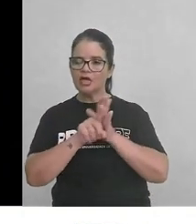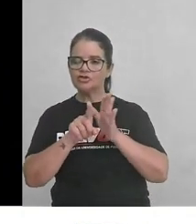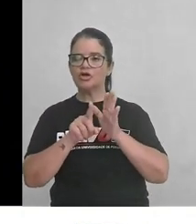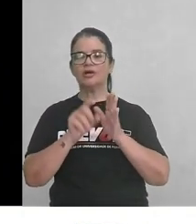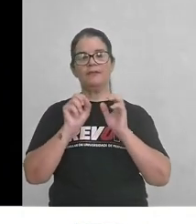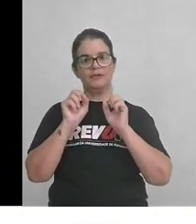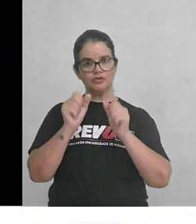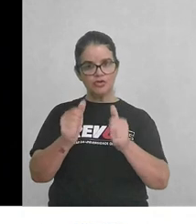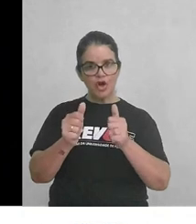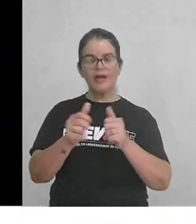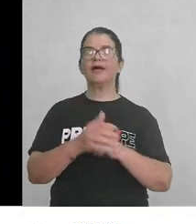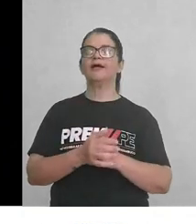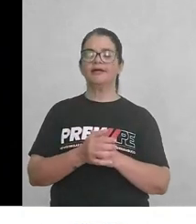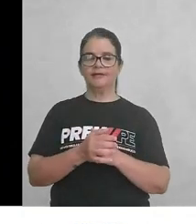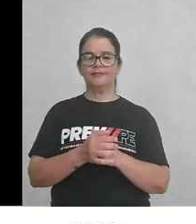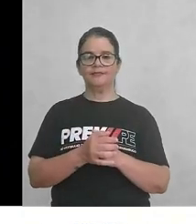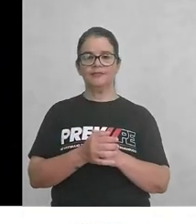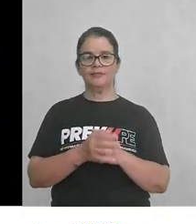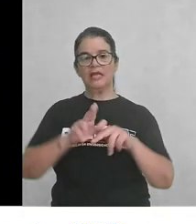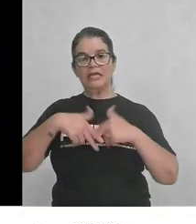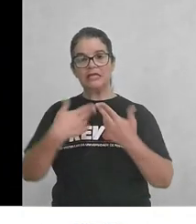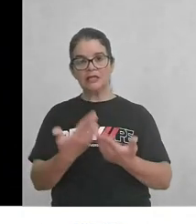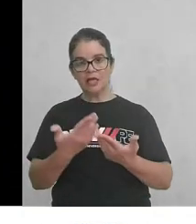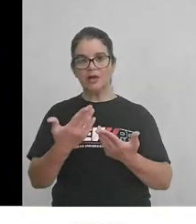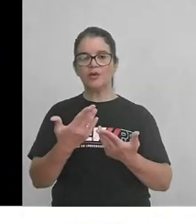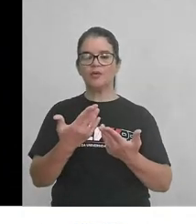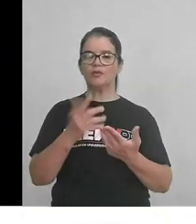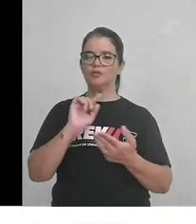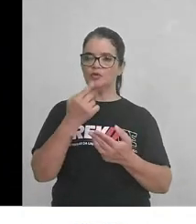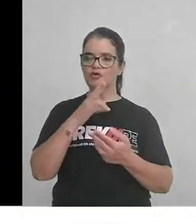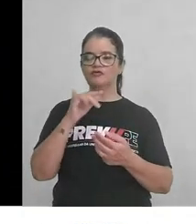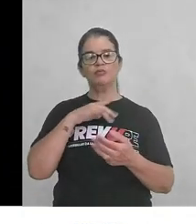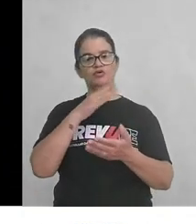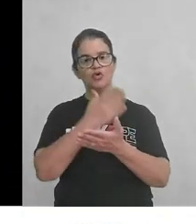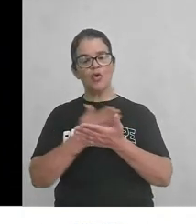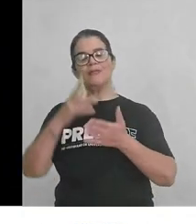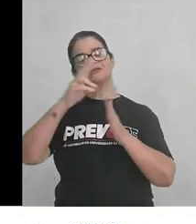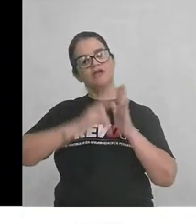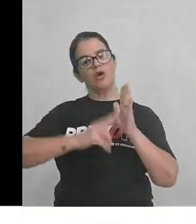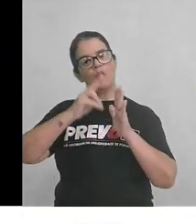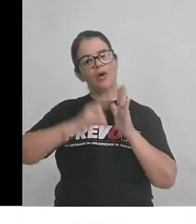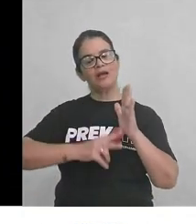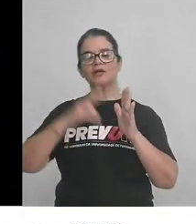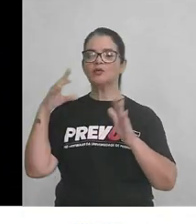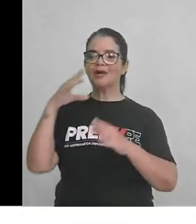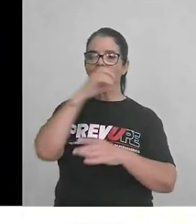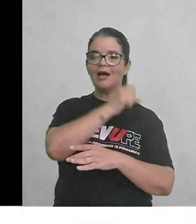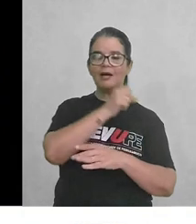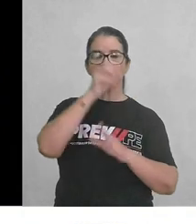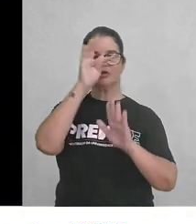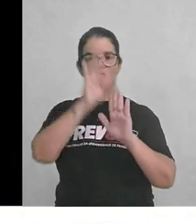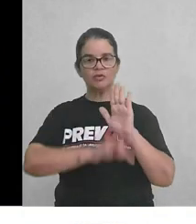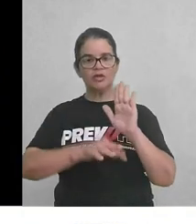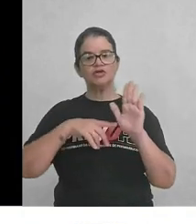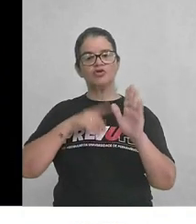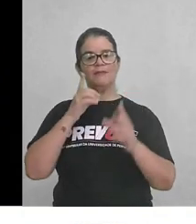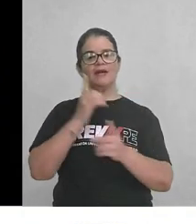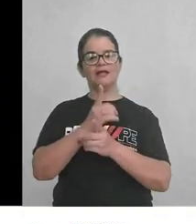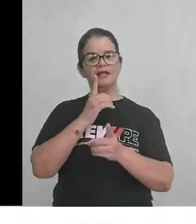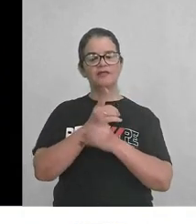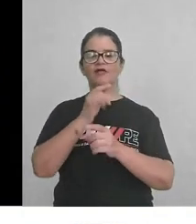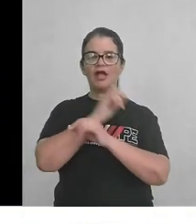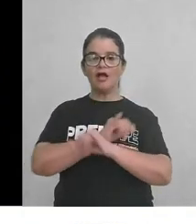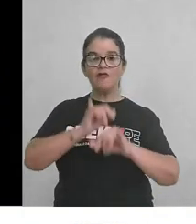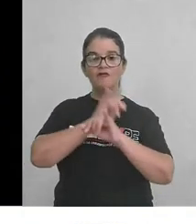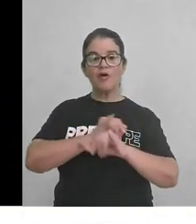começar com a leitura rápida do texto para identificar essas informações mais importantes, que se chama skim, é